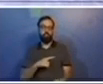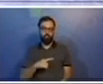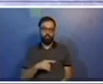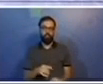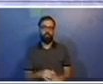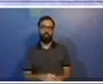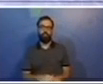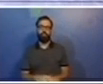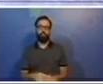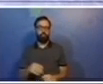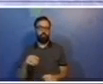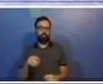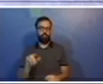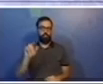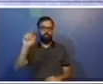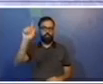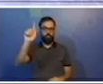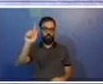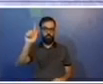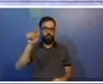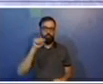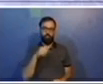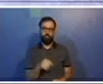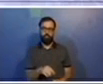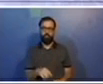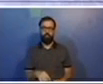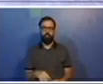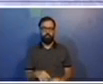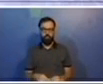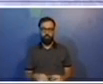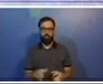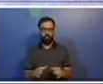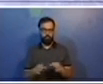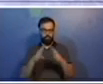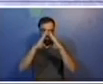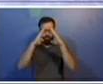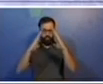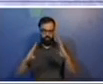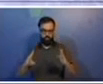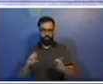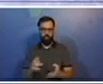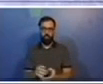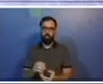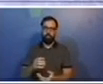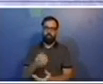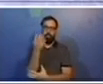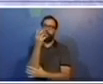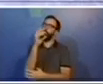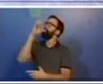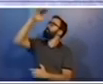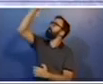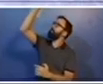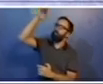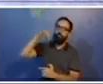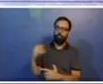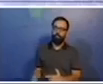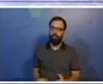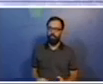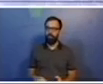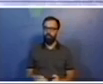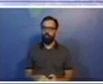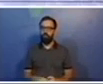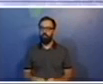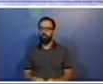Gimnospermas, como exemplo, as araucárias, os pinheiros, sequoias, ciprestes e